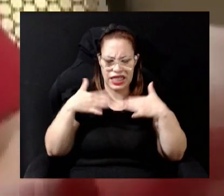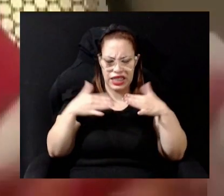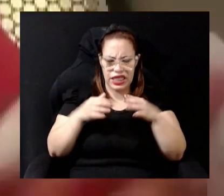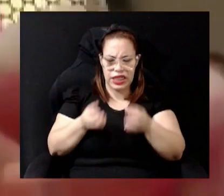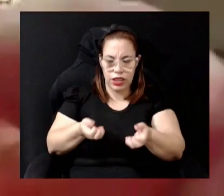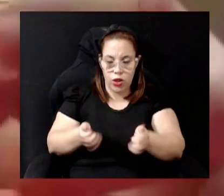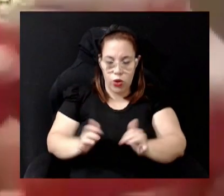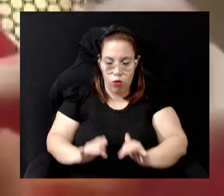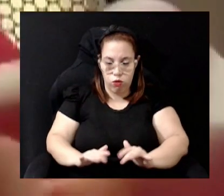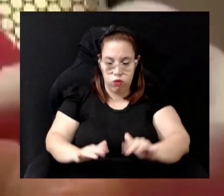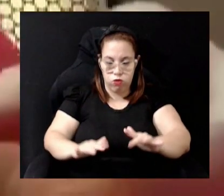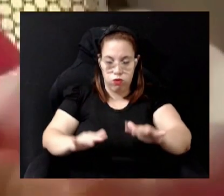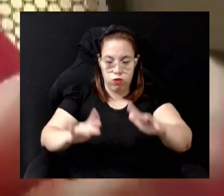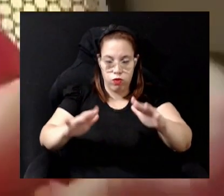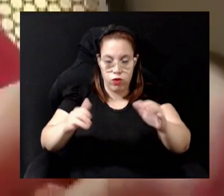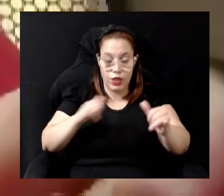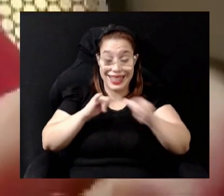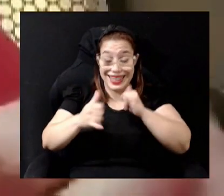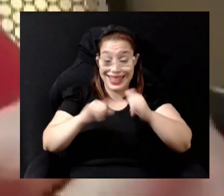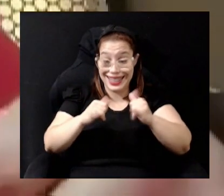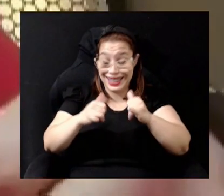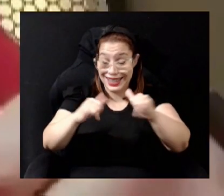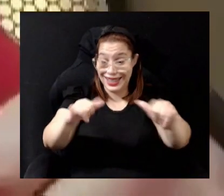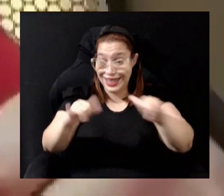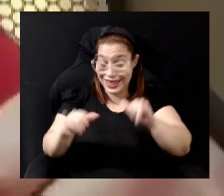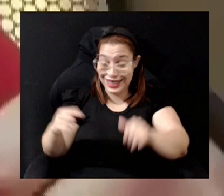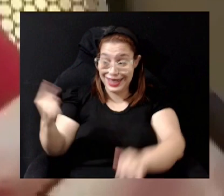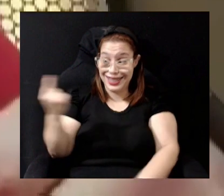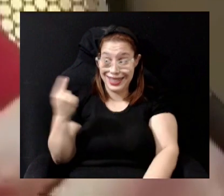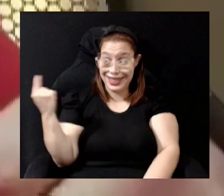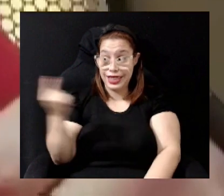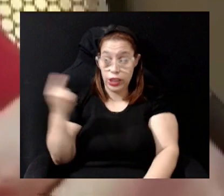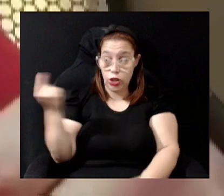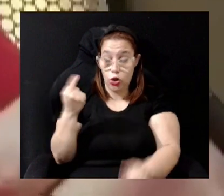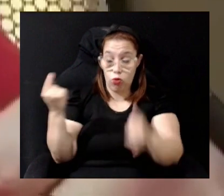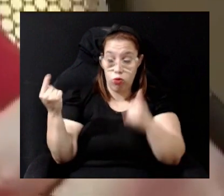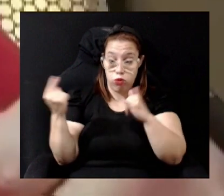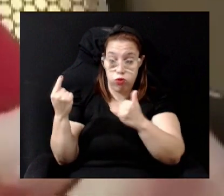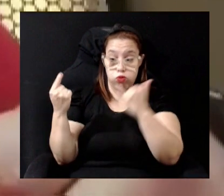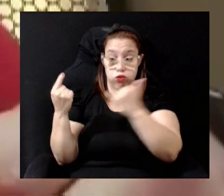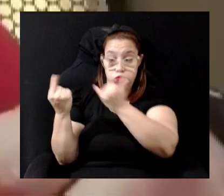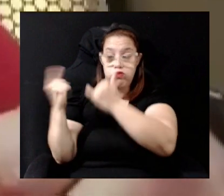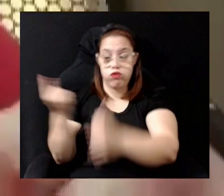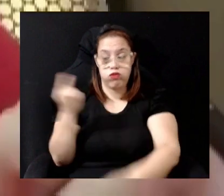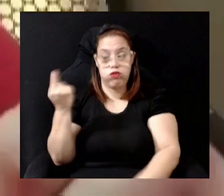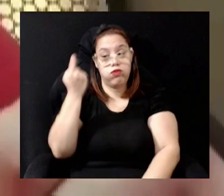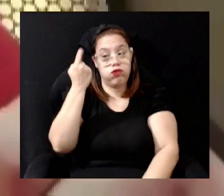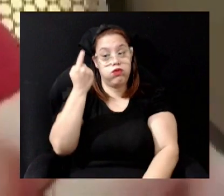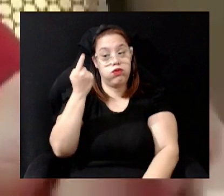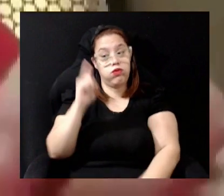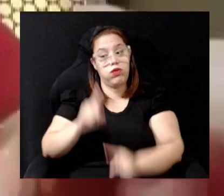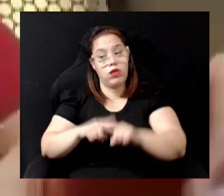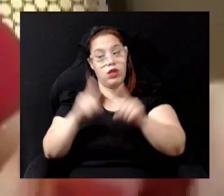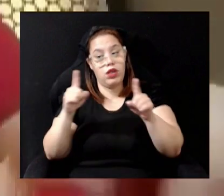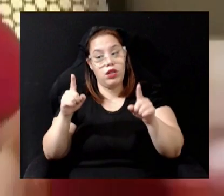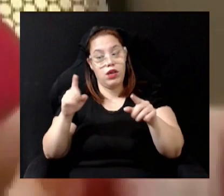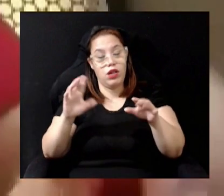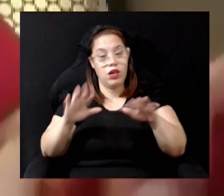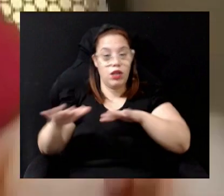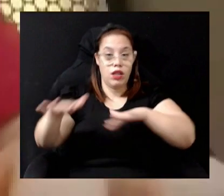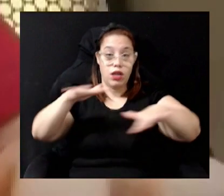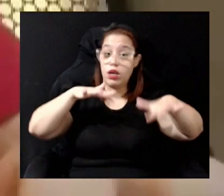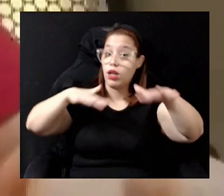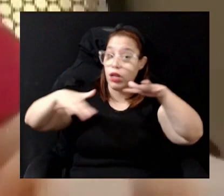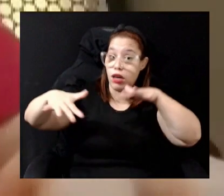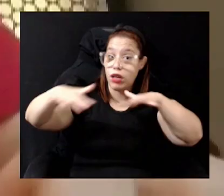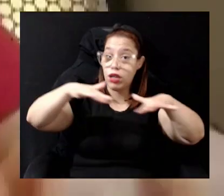né, necessária para alimentar o furacão com esse vapor de água. Além disso, a atmosfera ali da região ela tem que ser